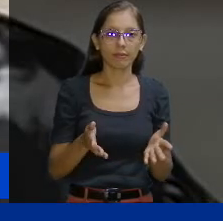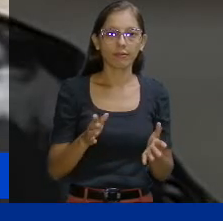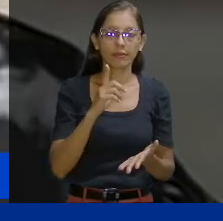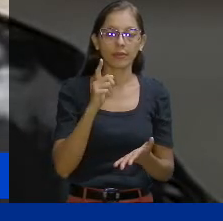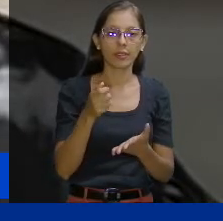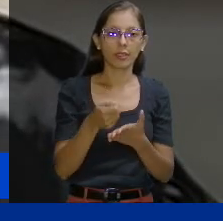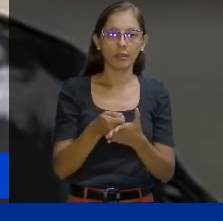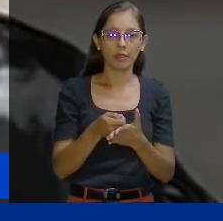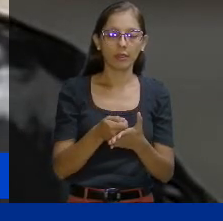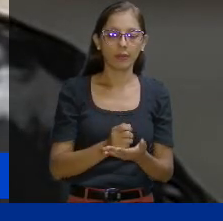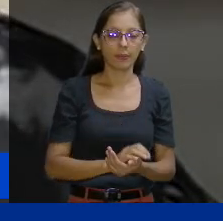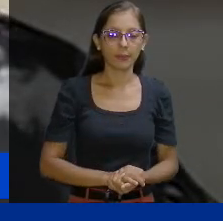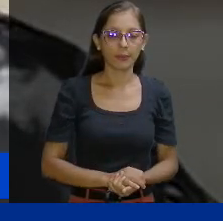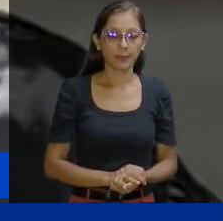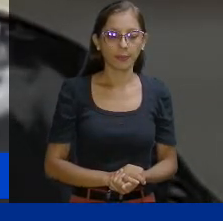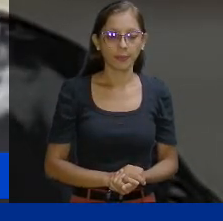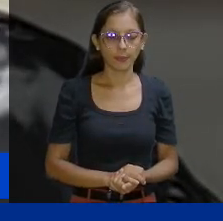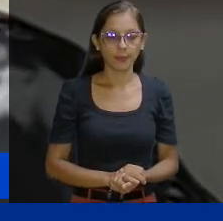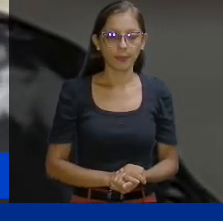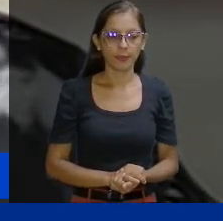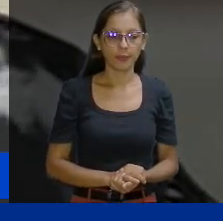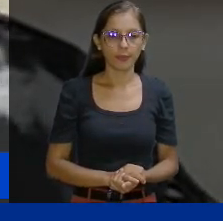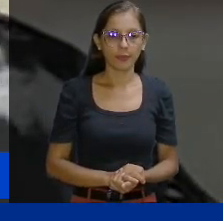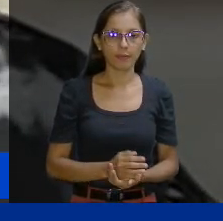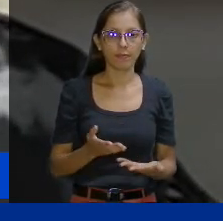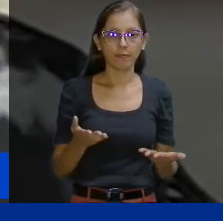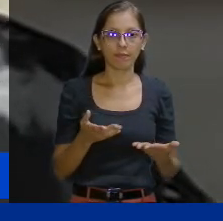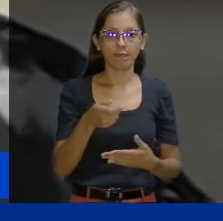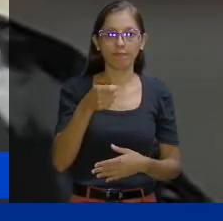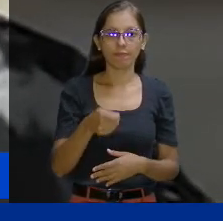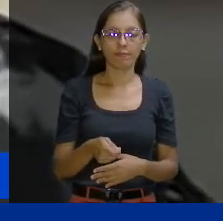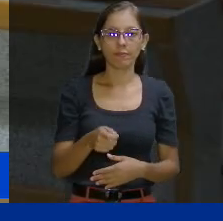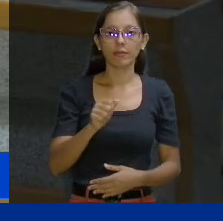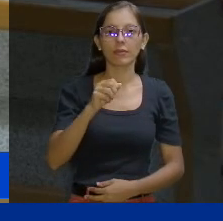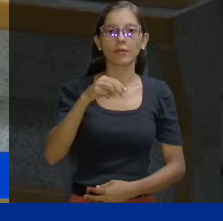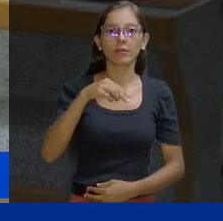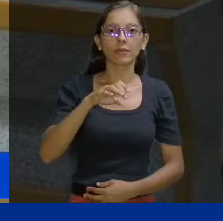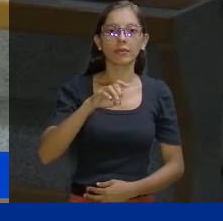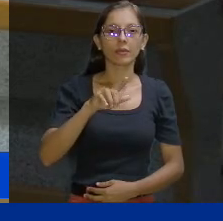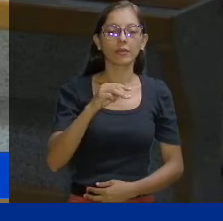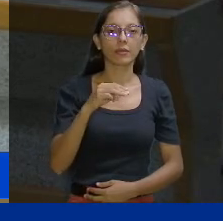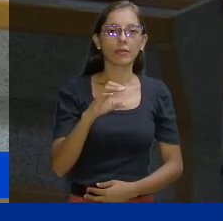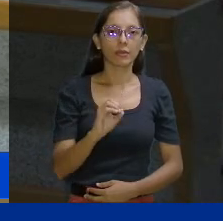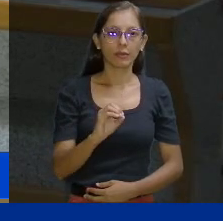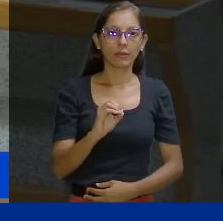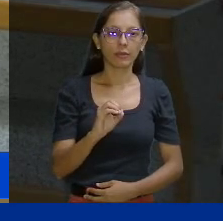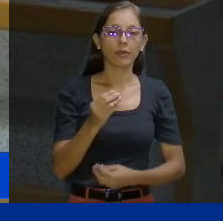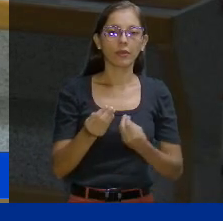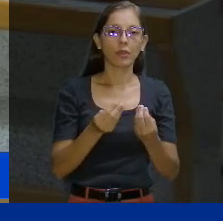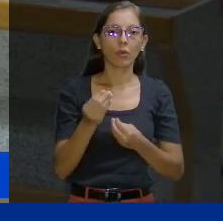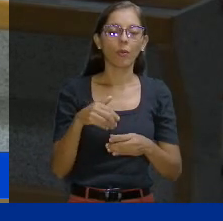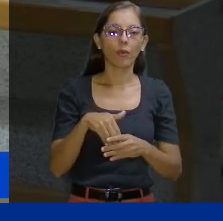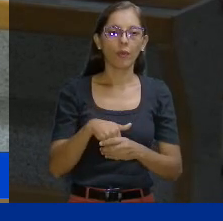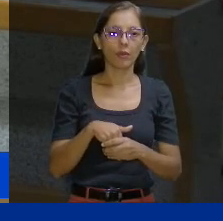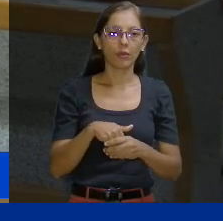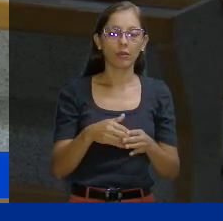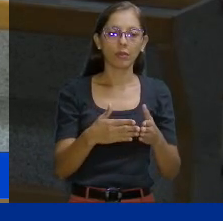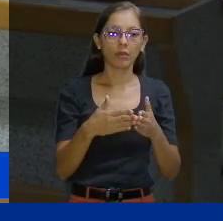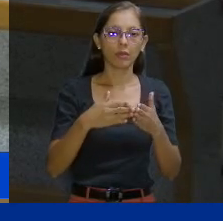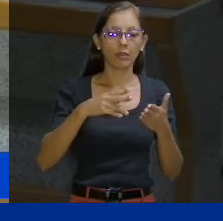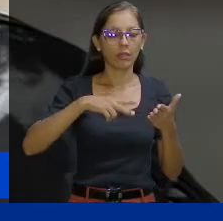Excelência. Gabinete relator, como vota o juiz Anselmo Gonçalves. Senhor presidente, eu vou pedir vista.